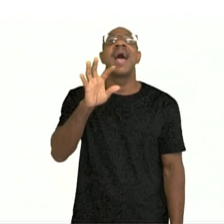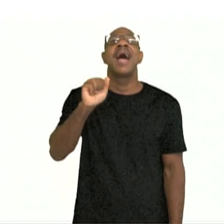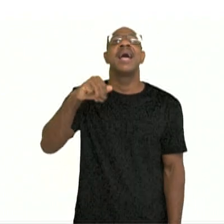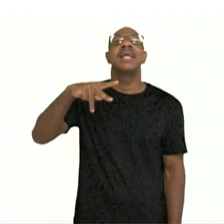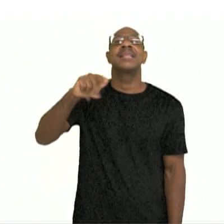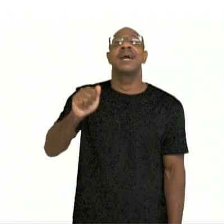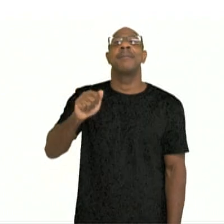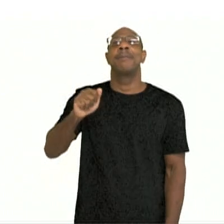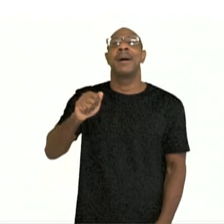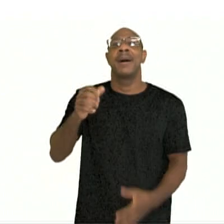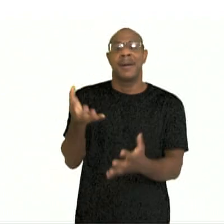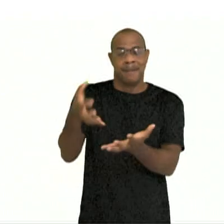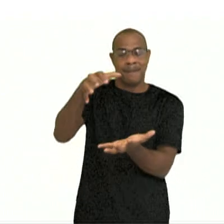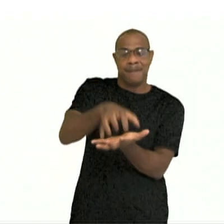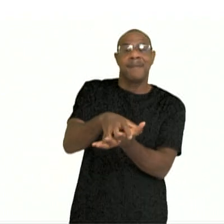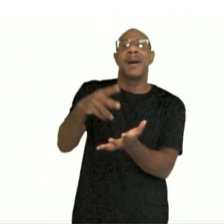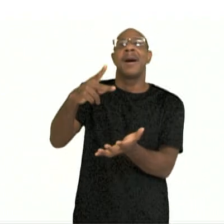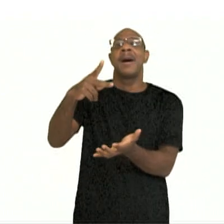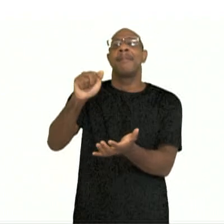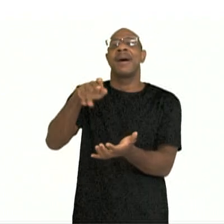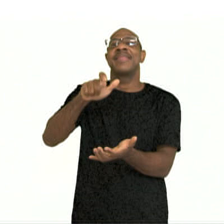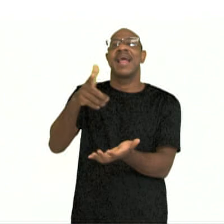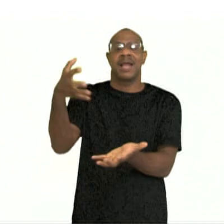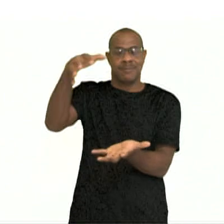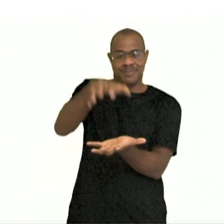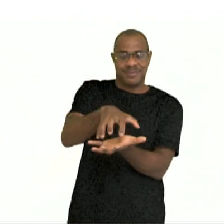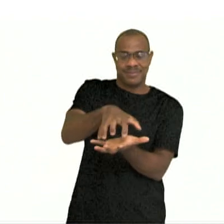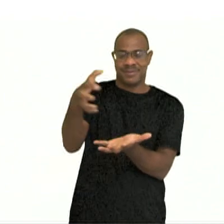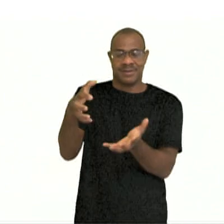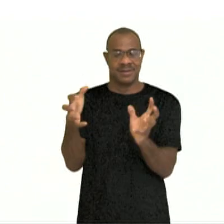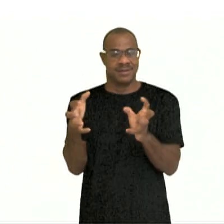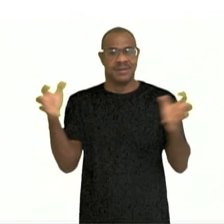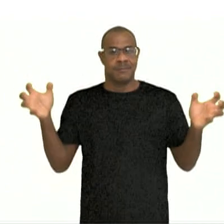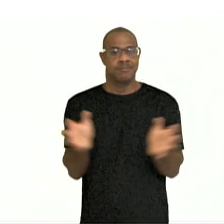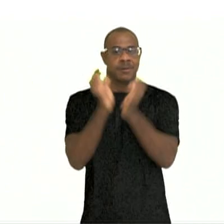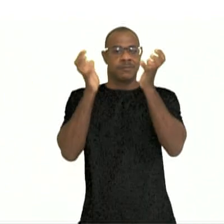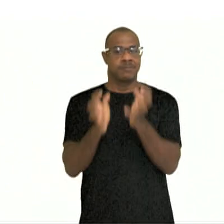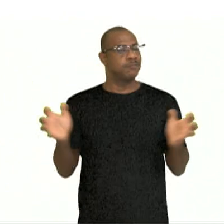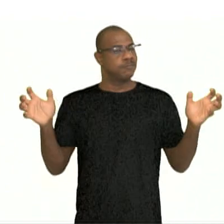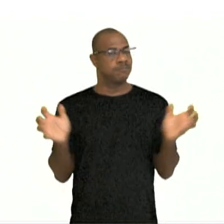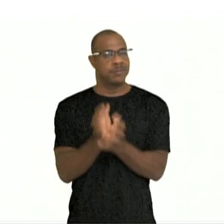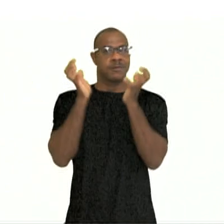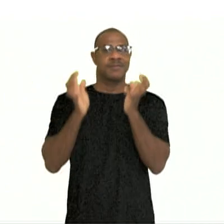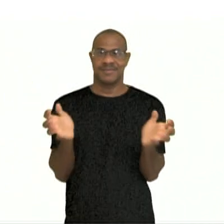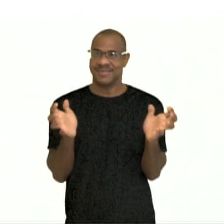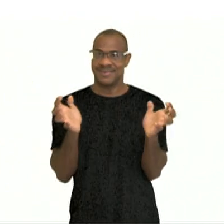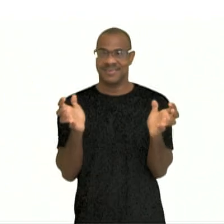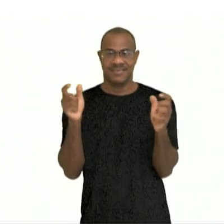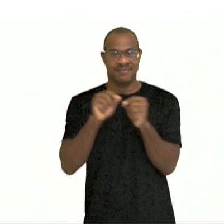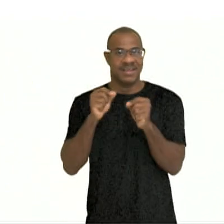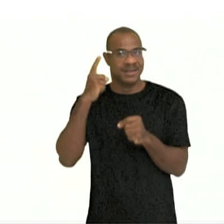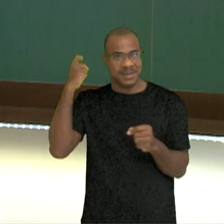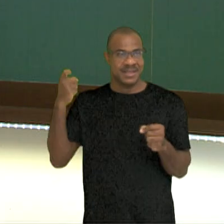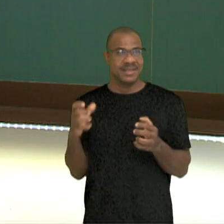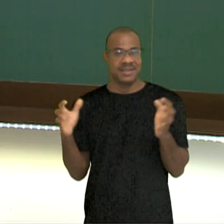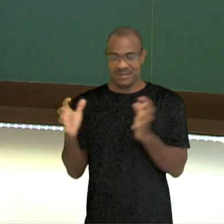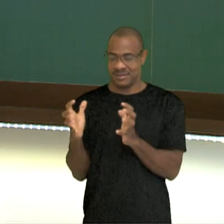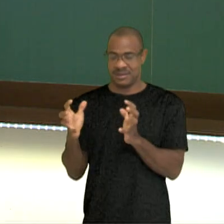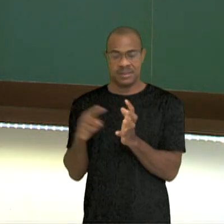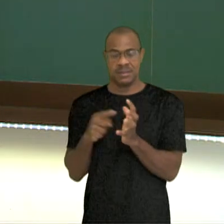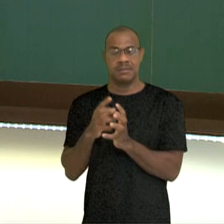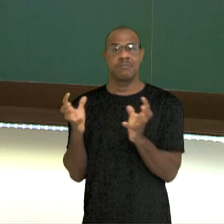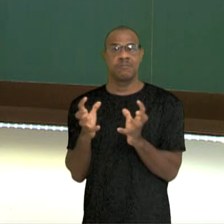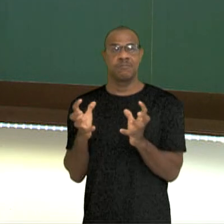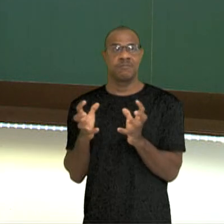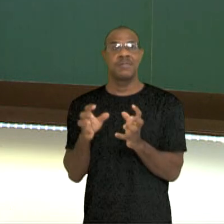que objetos nós temos aí? As tampas de panelas, que não é um objeto convencional, não é um instrumento musical convencional.